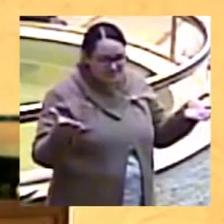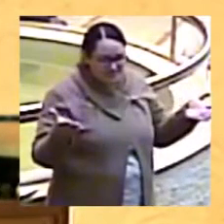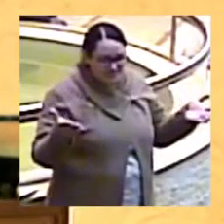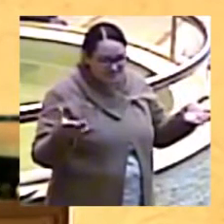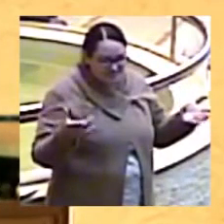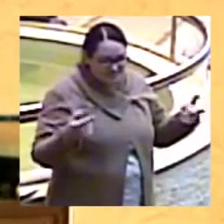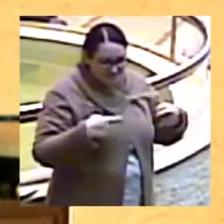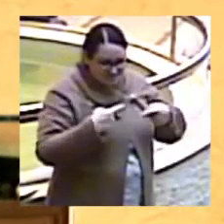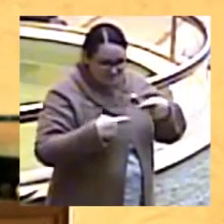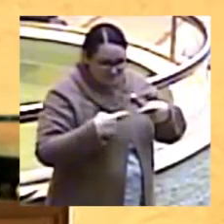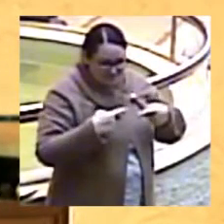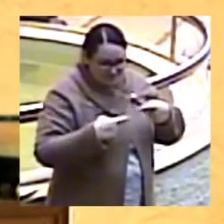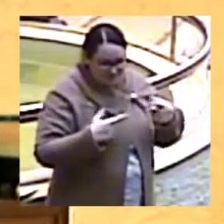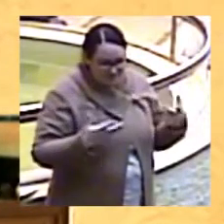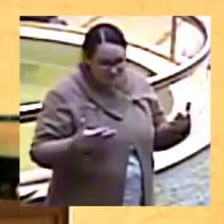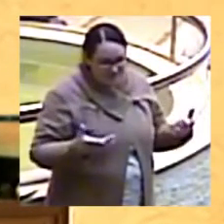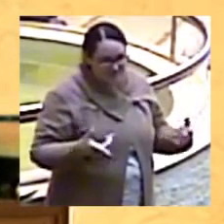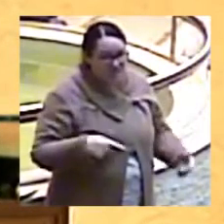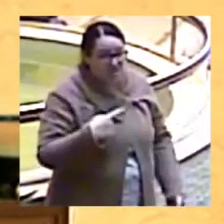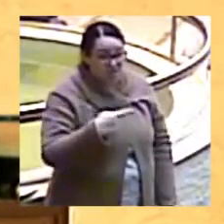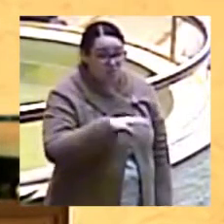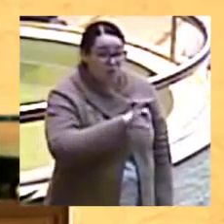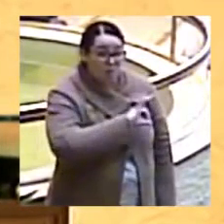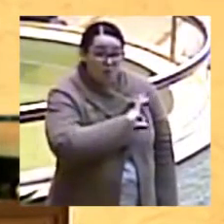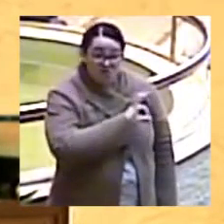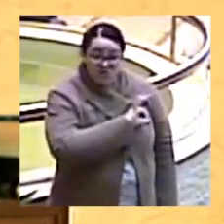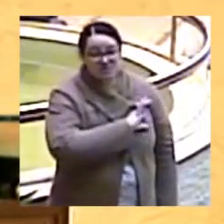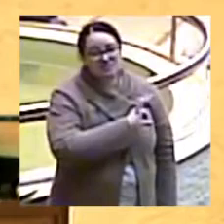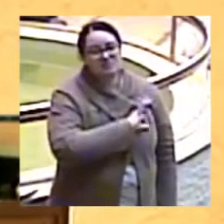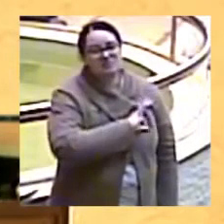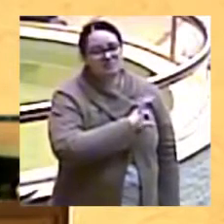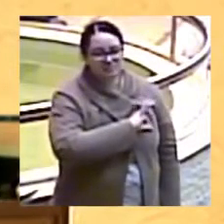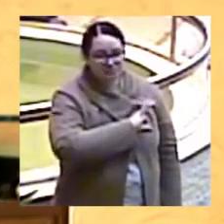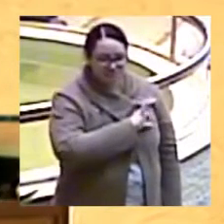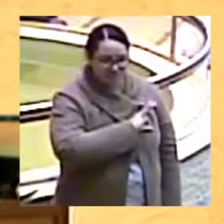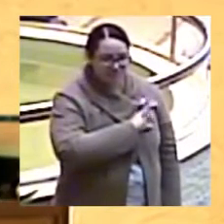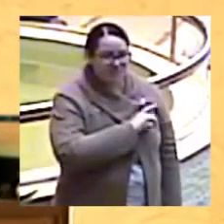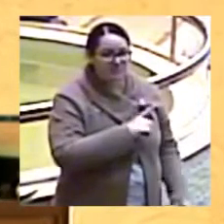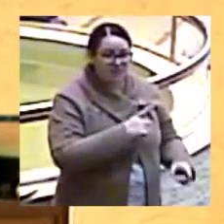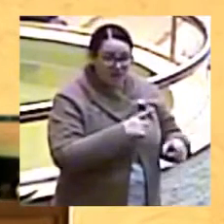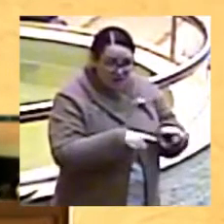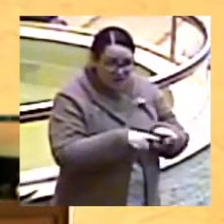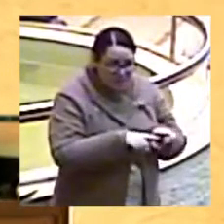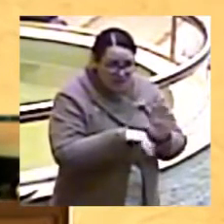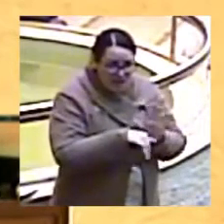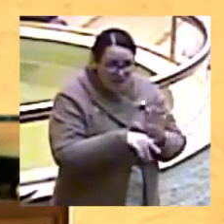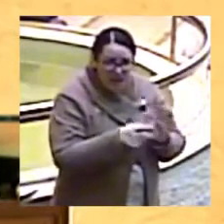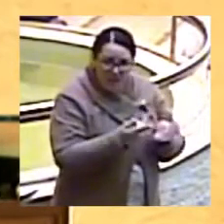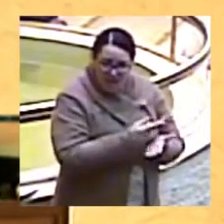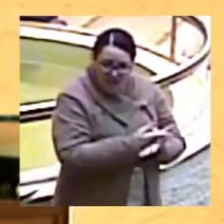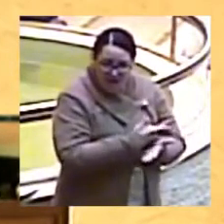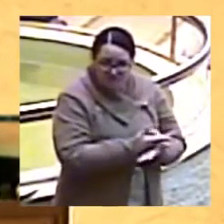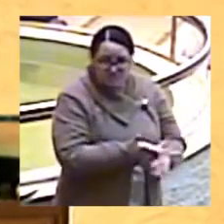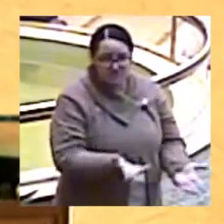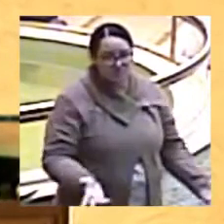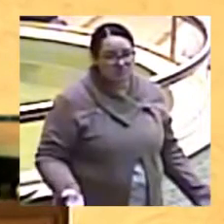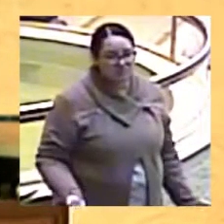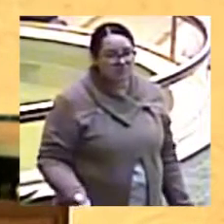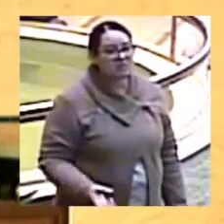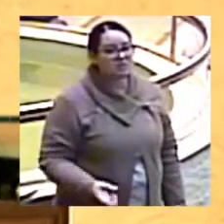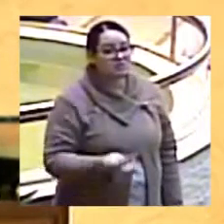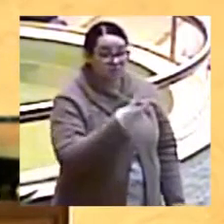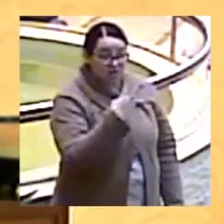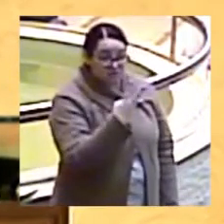A segunda classe, os policiais. E pasmem. A terceira classe, os pastores.